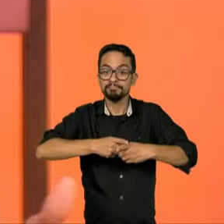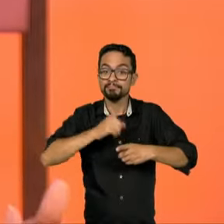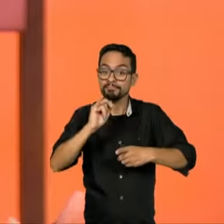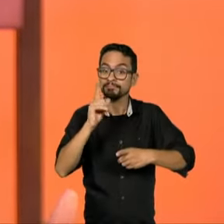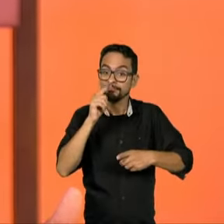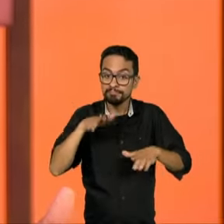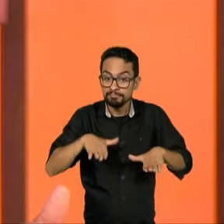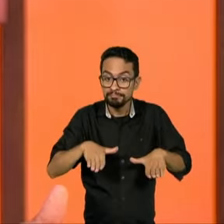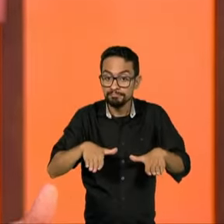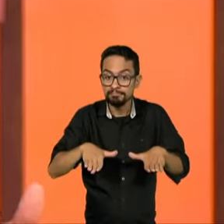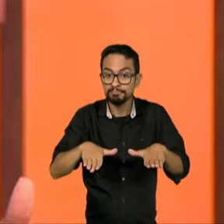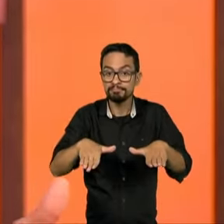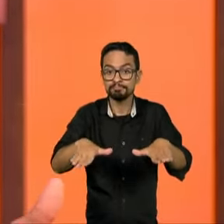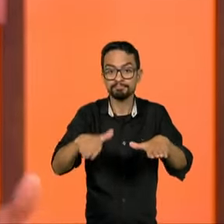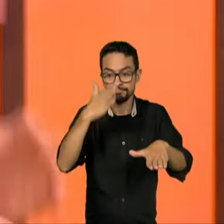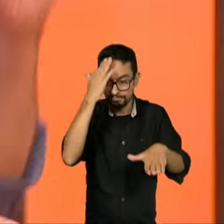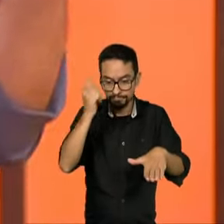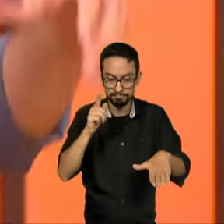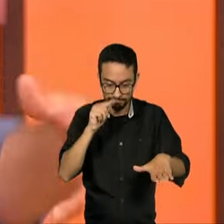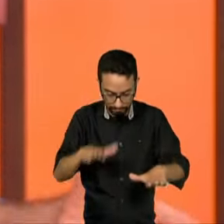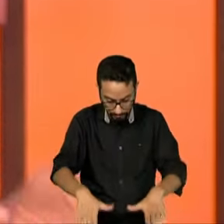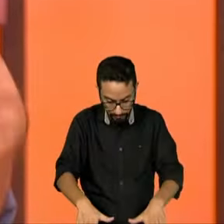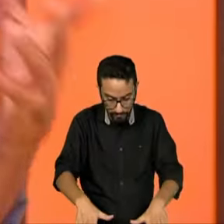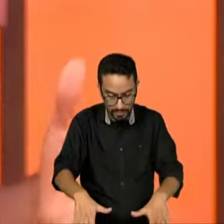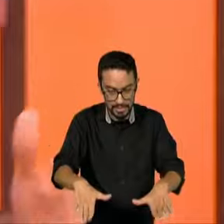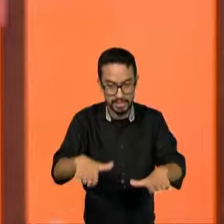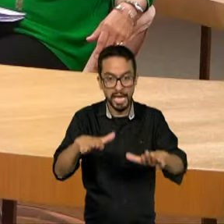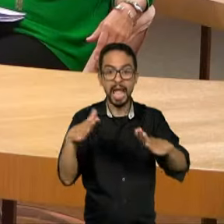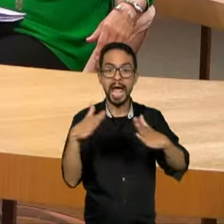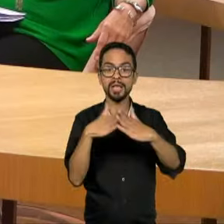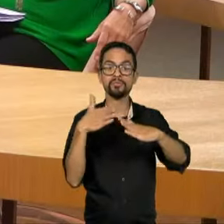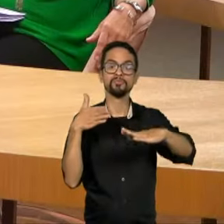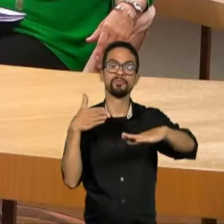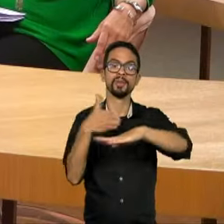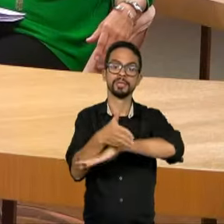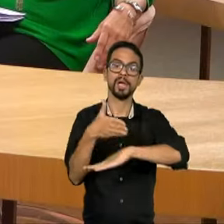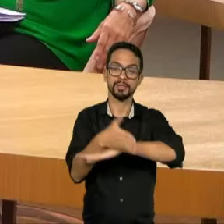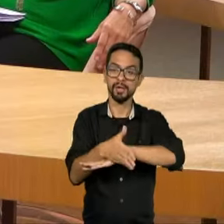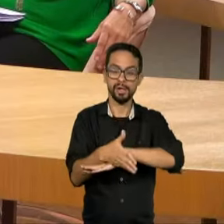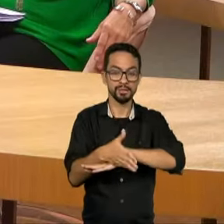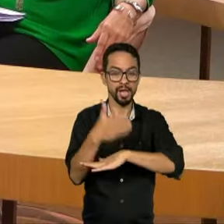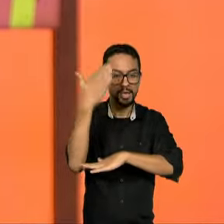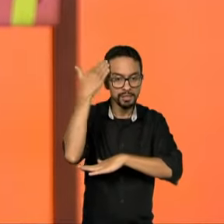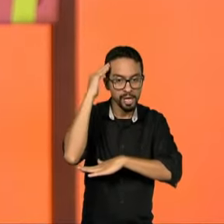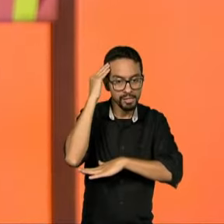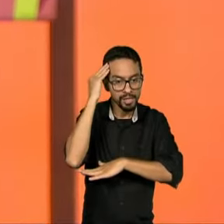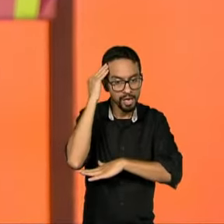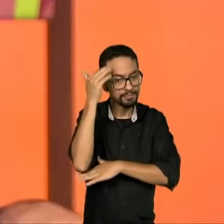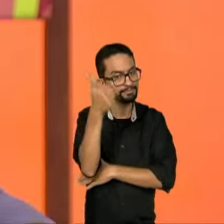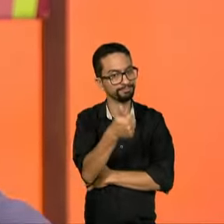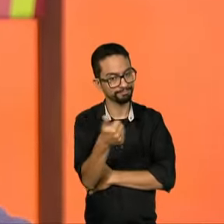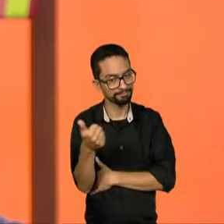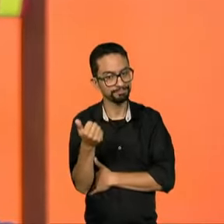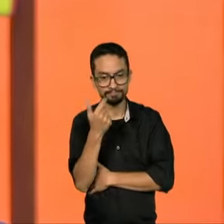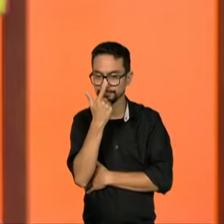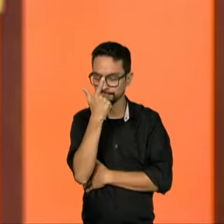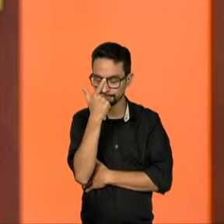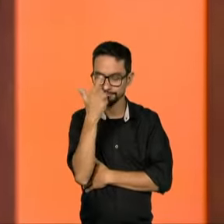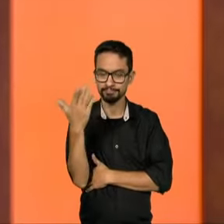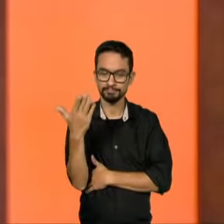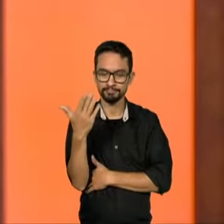Semadem avisou que vai encher, que vai cair 200 mil... Semadem, vamos dizer para todo mundo que está em casa. Semadem... É o Centro